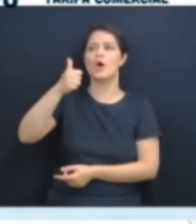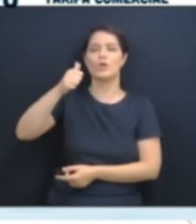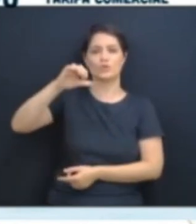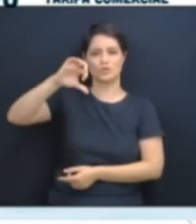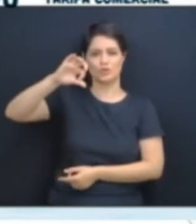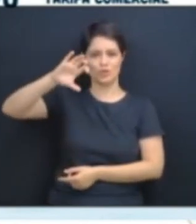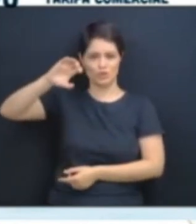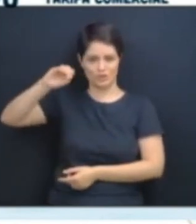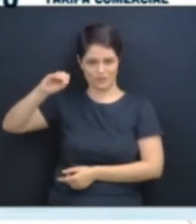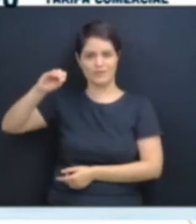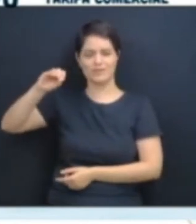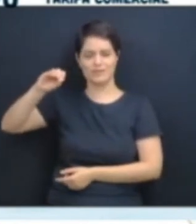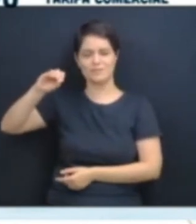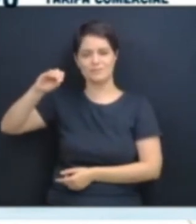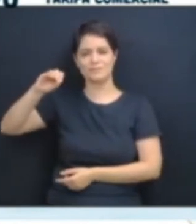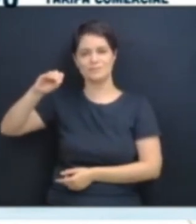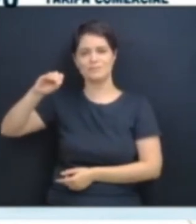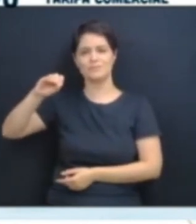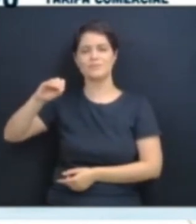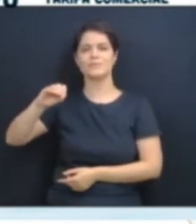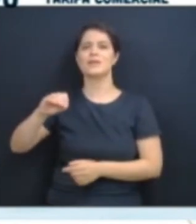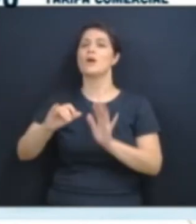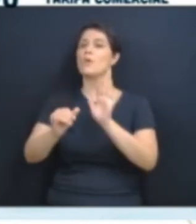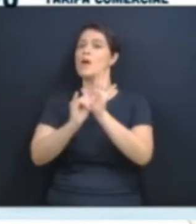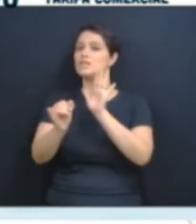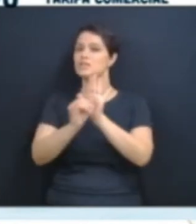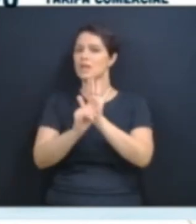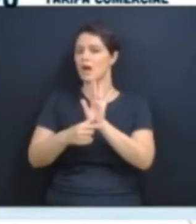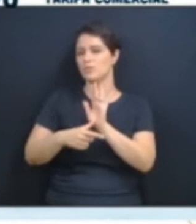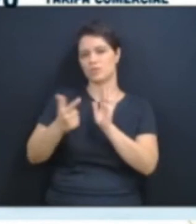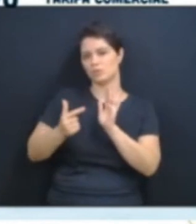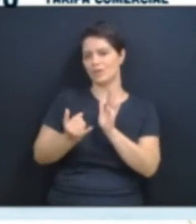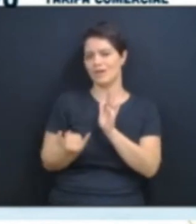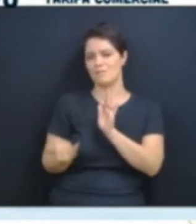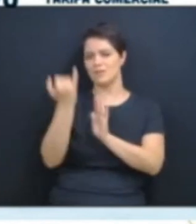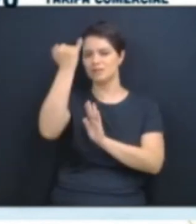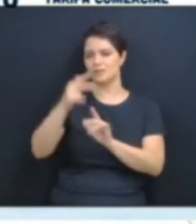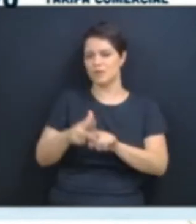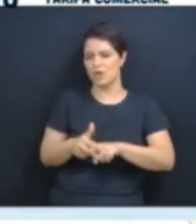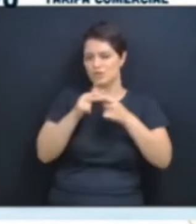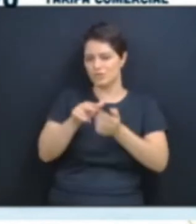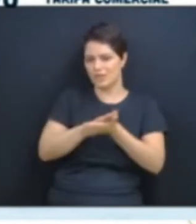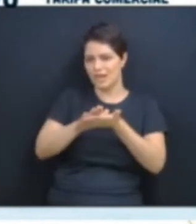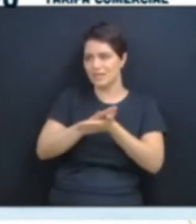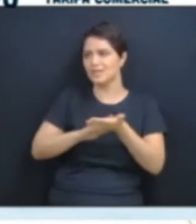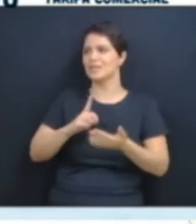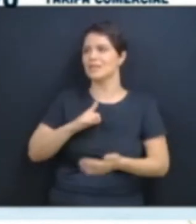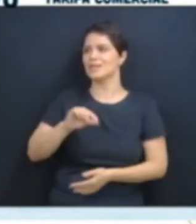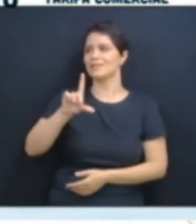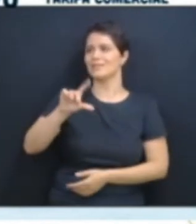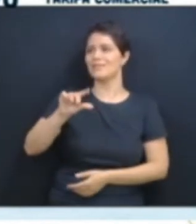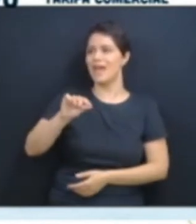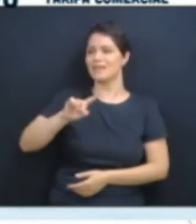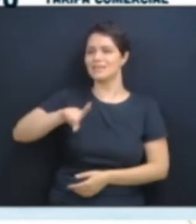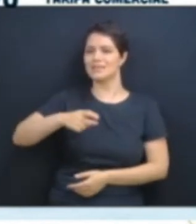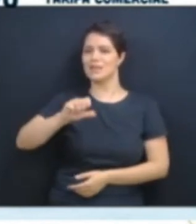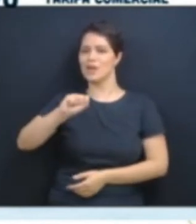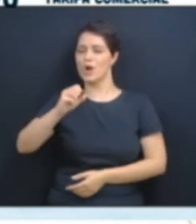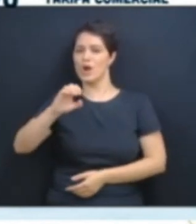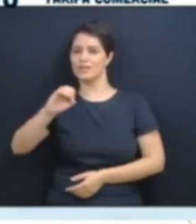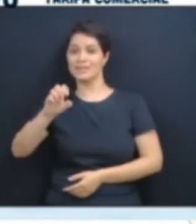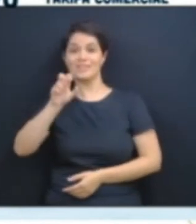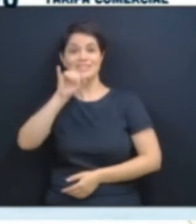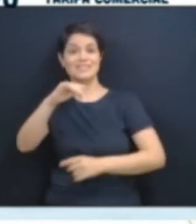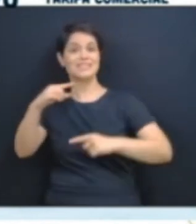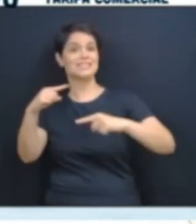Então o edital que está lá, não corrigido, tem R$ 10,80 para a pista simples e R$ 15,11 para a pista dupla. Eu trouxe